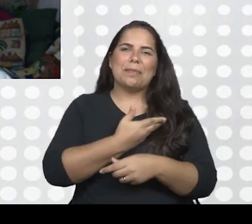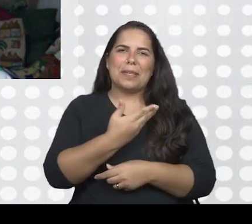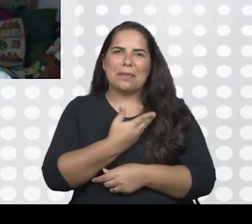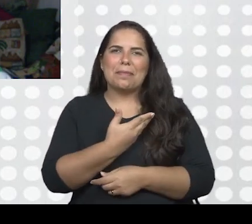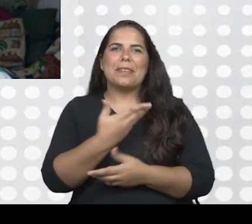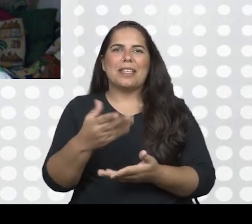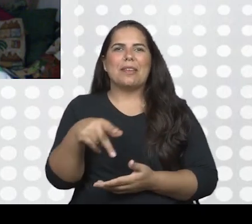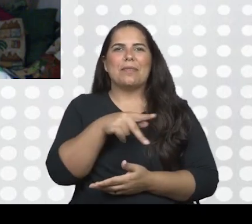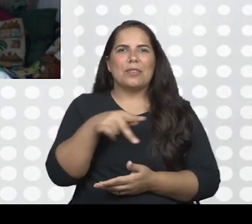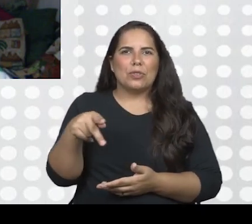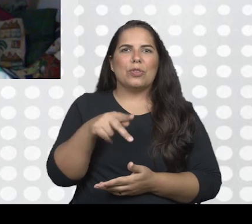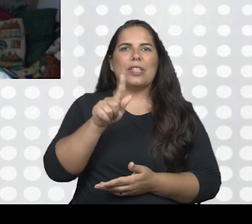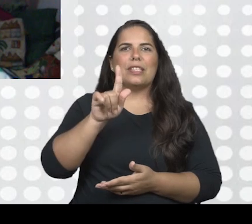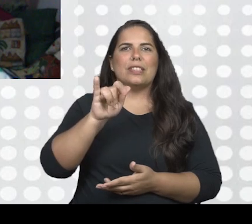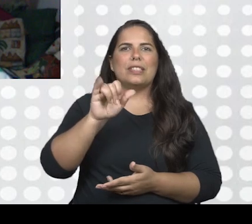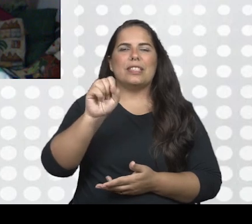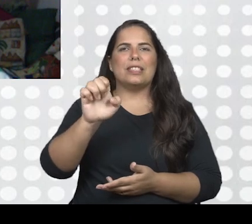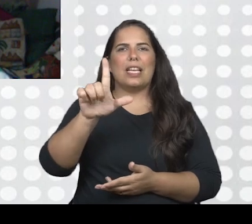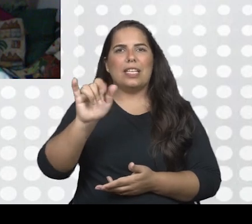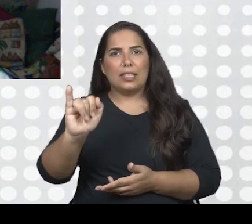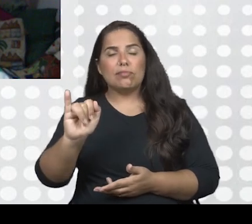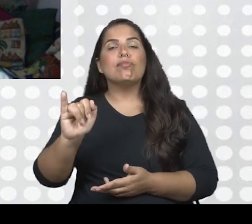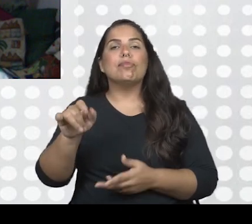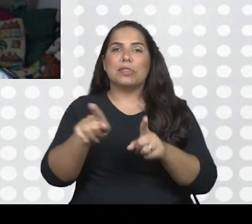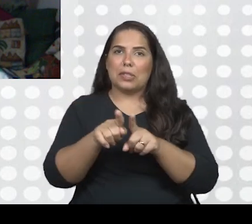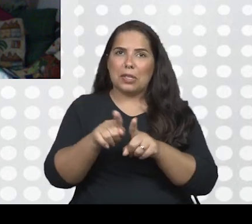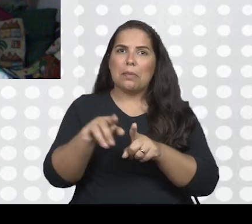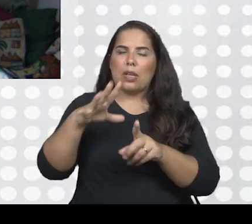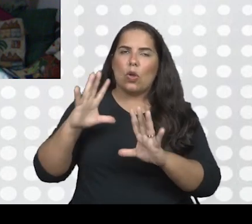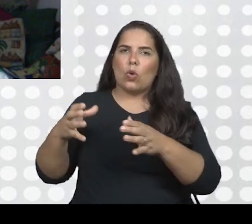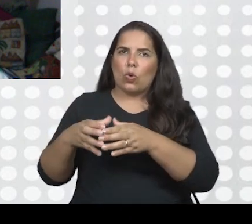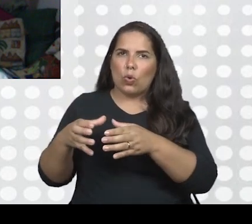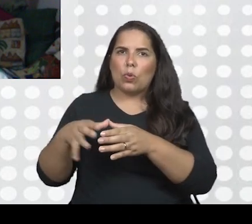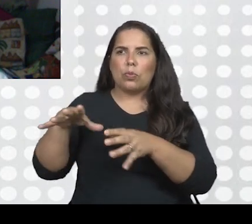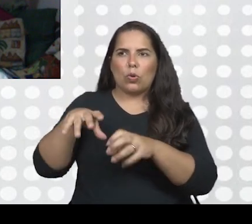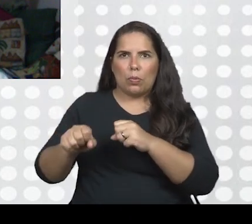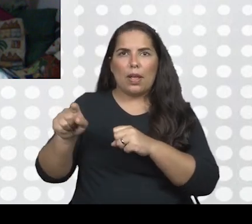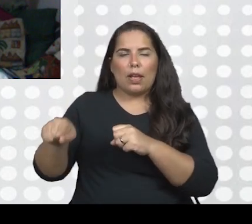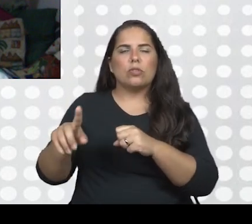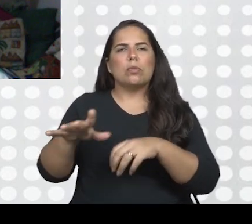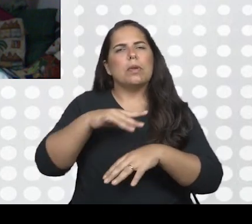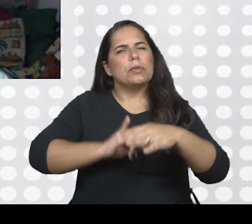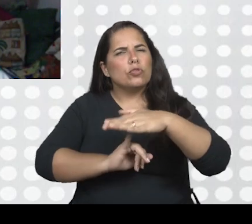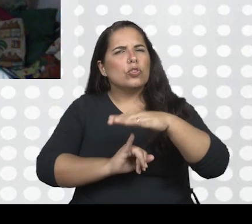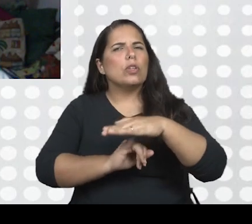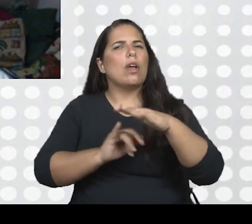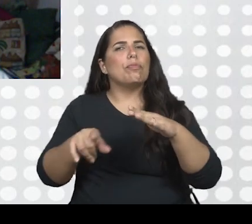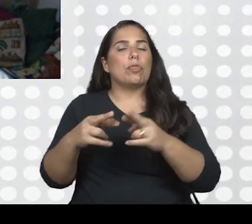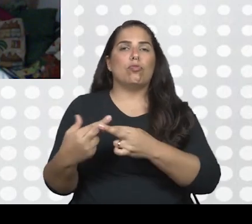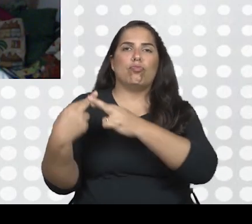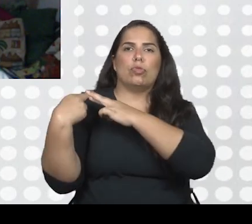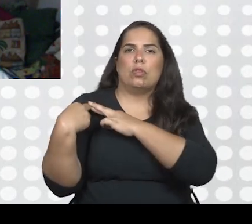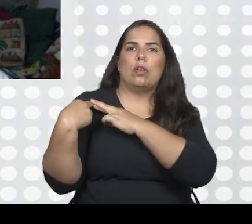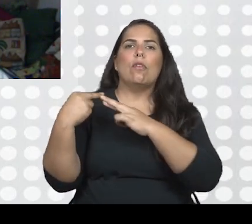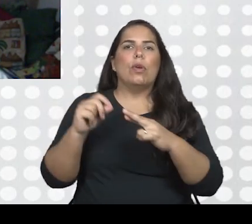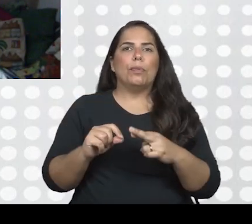amiga, colega, professora Gisele Barreto Cruz, que agora integra também o complexo de uma forma mais institucional, que é